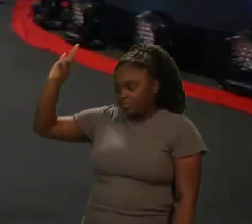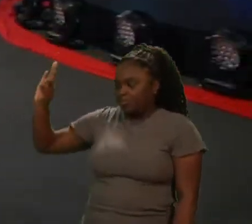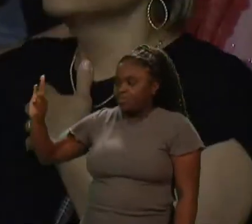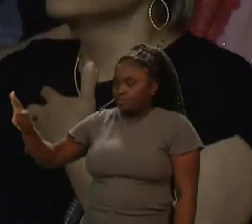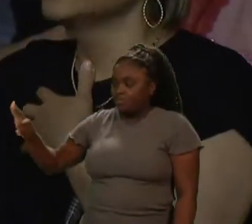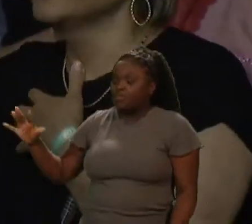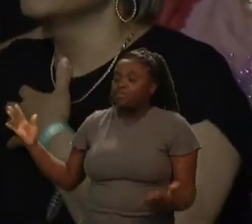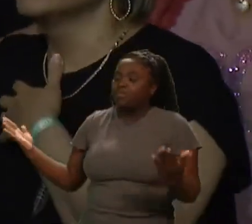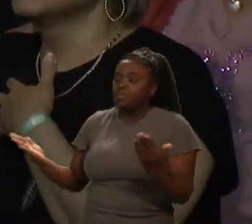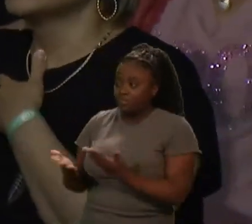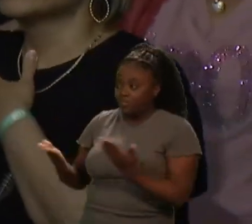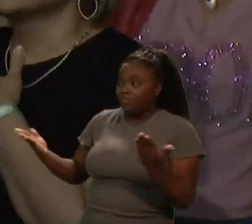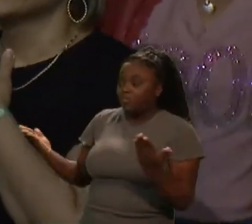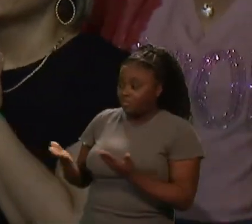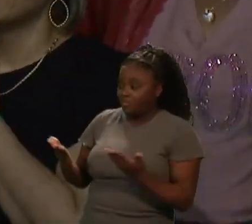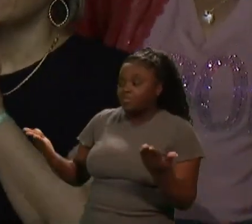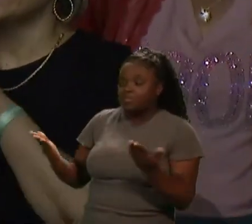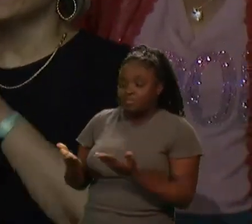é hoje.